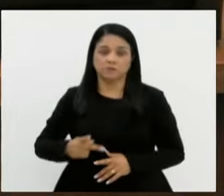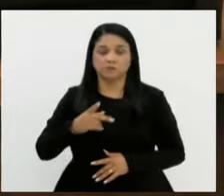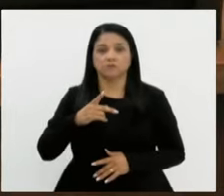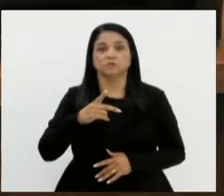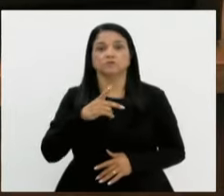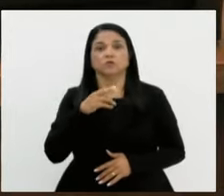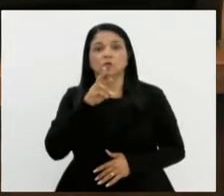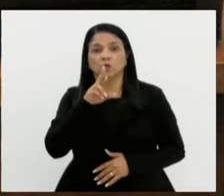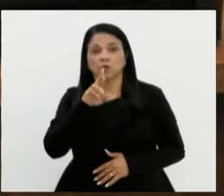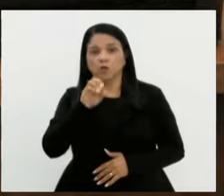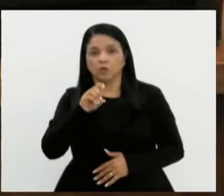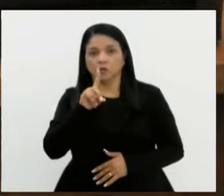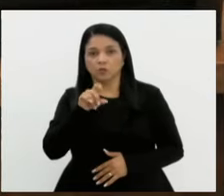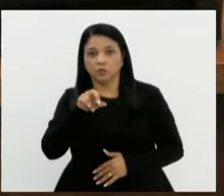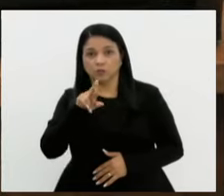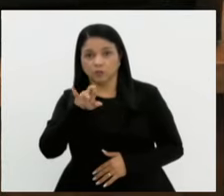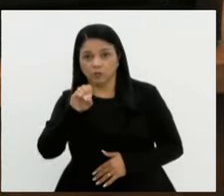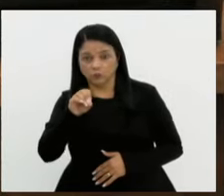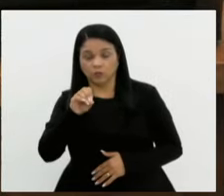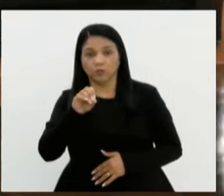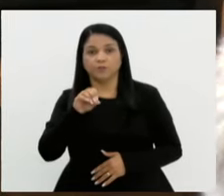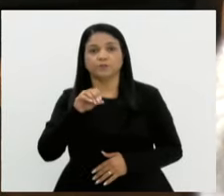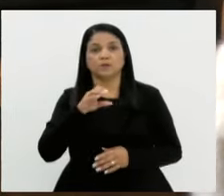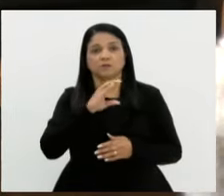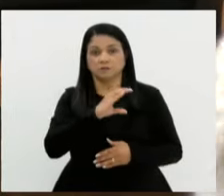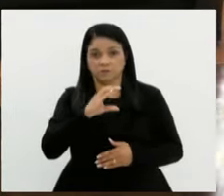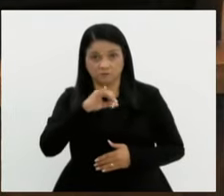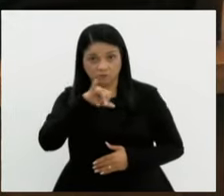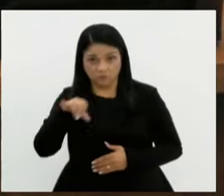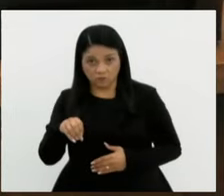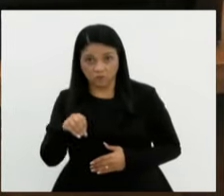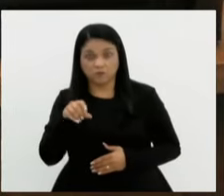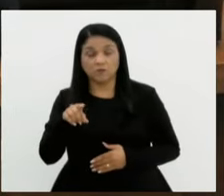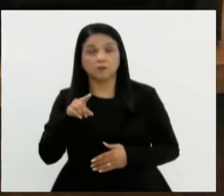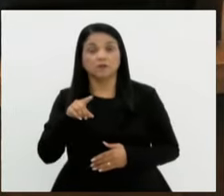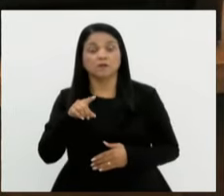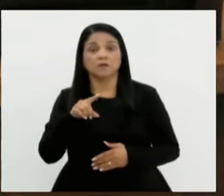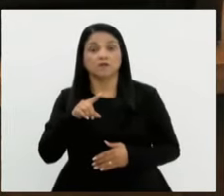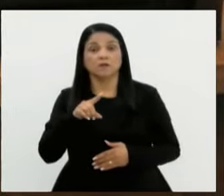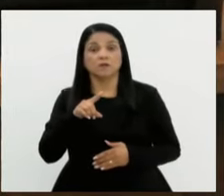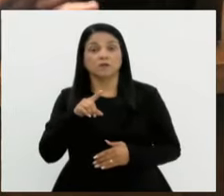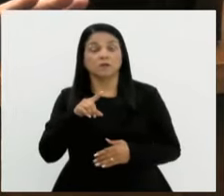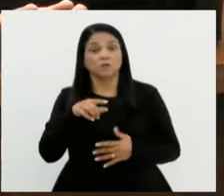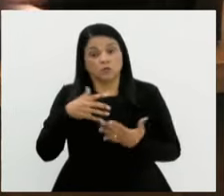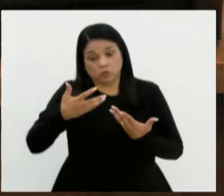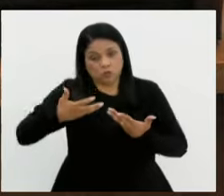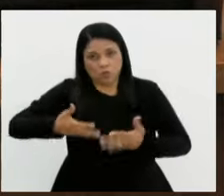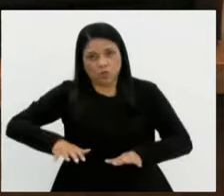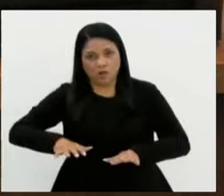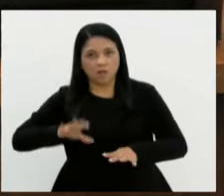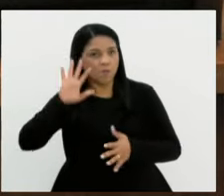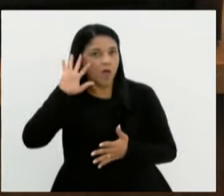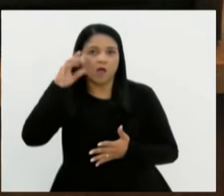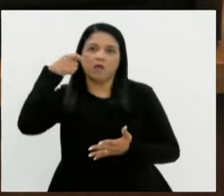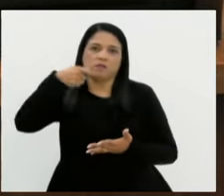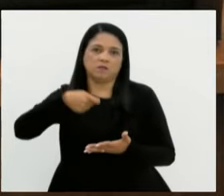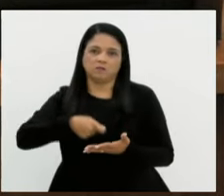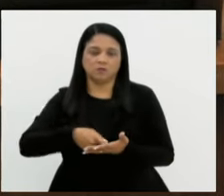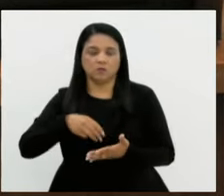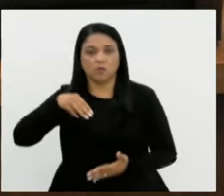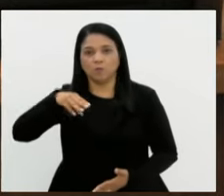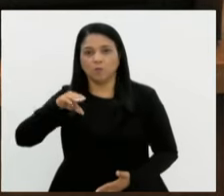dizia negar, resolver o efeito da decisão, que era nós não queremos essa decisão monocrática. Muito